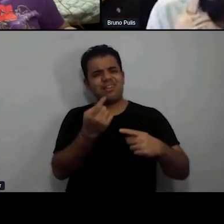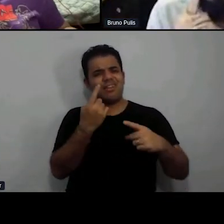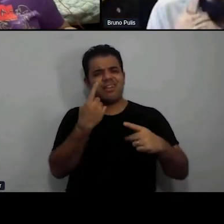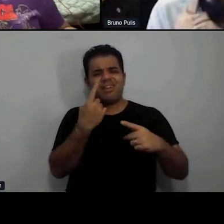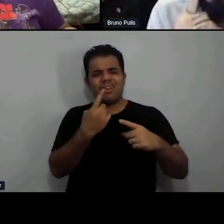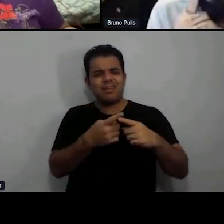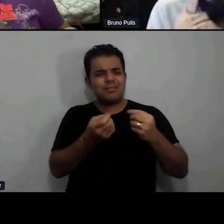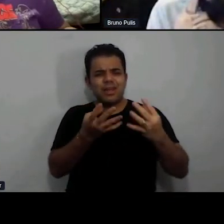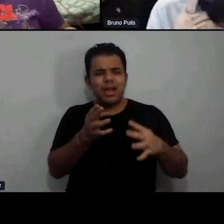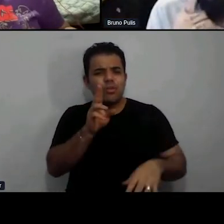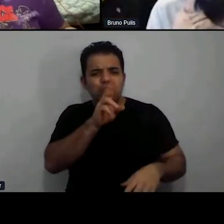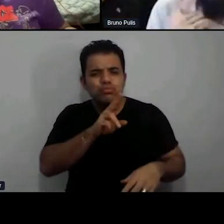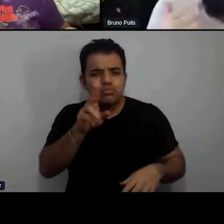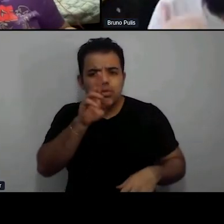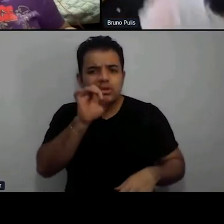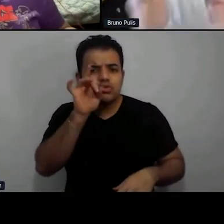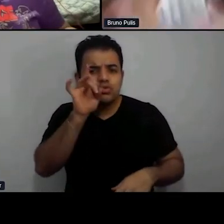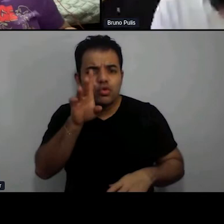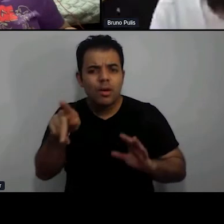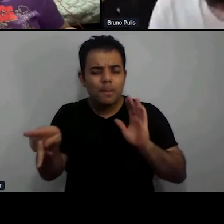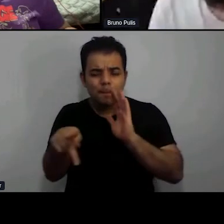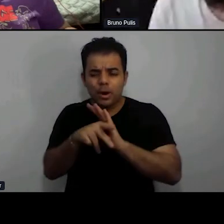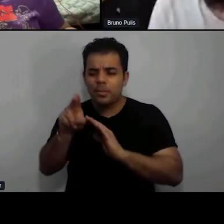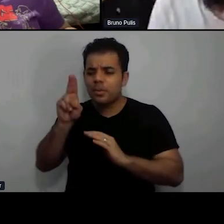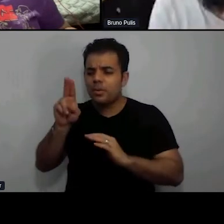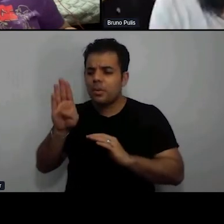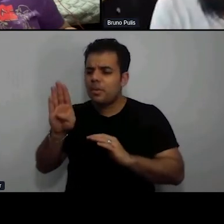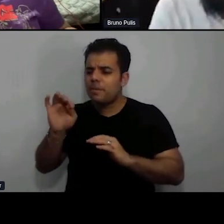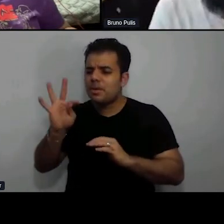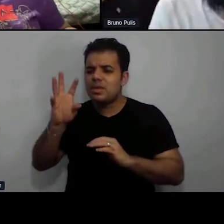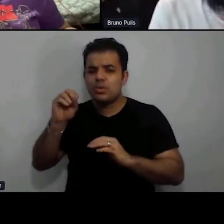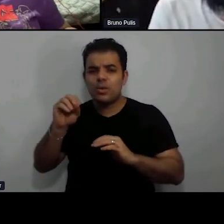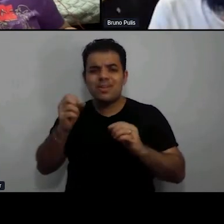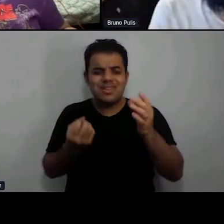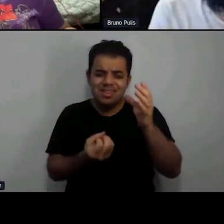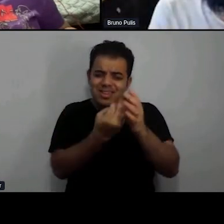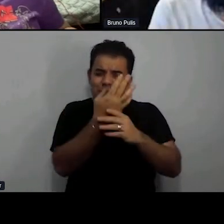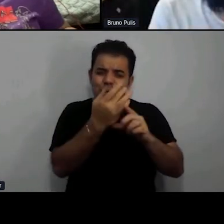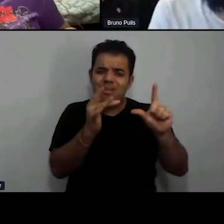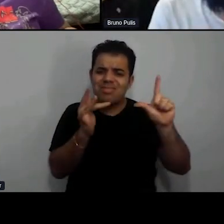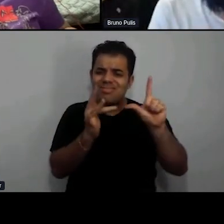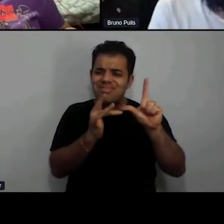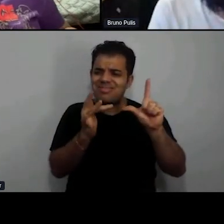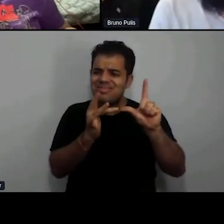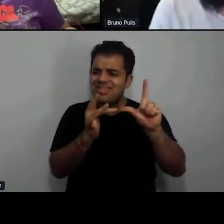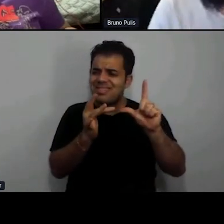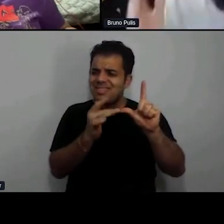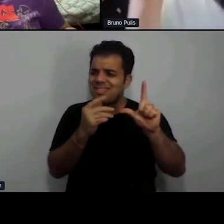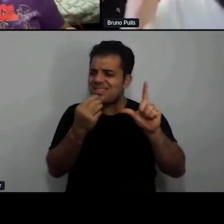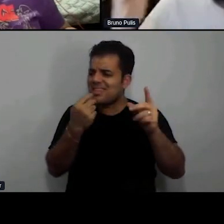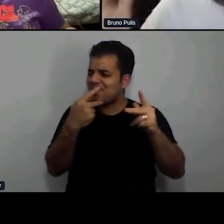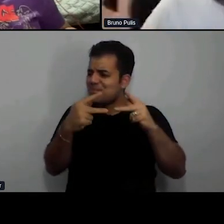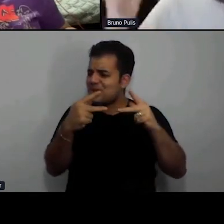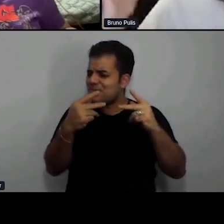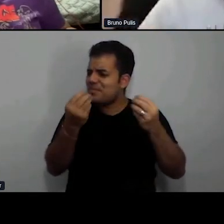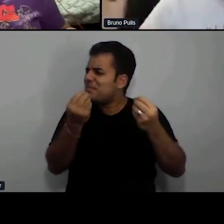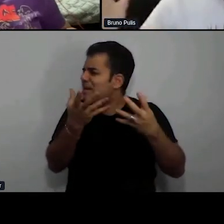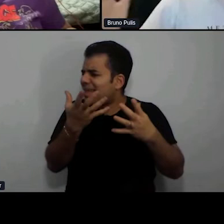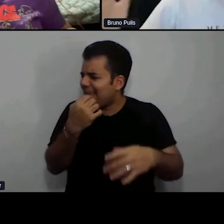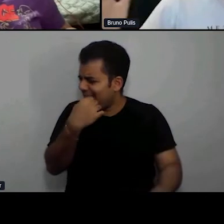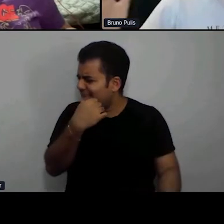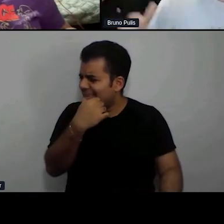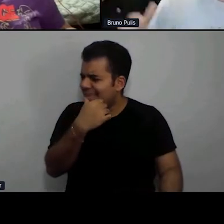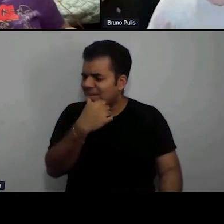de usar um componente de button, ela criou um link? E aí essas coisas que a gente fica